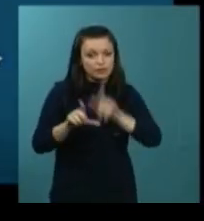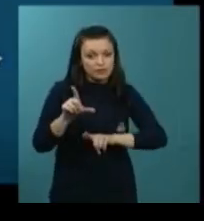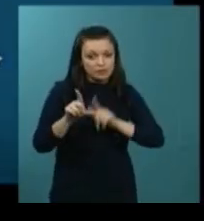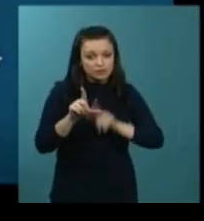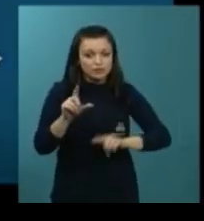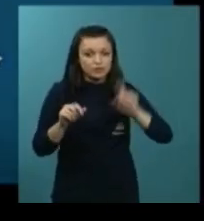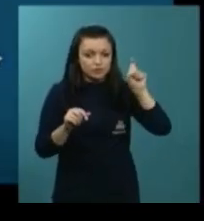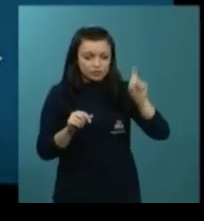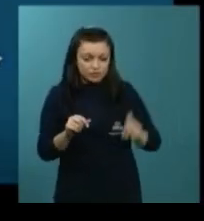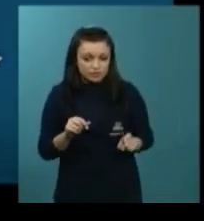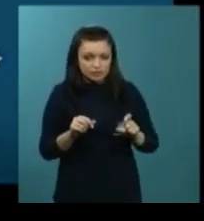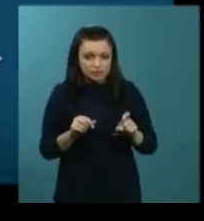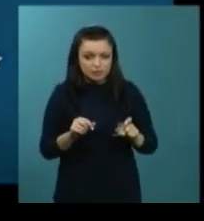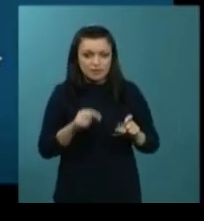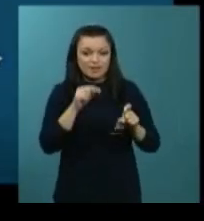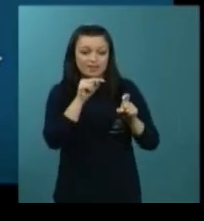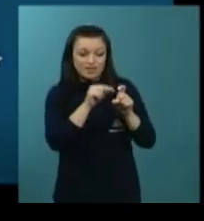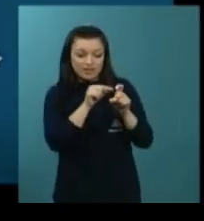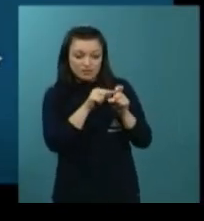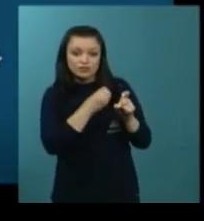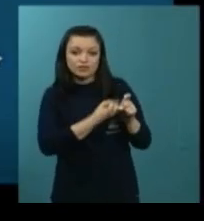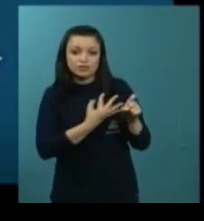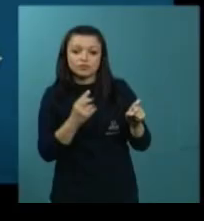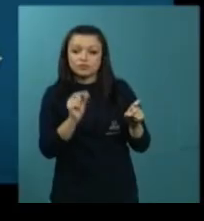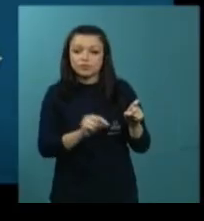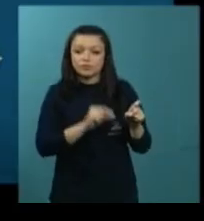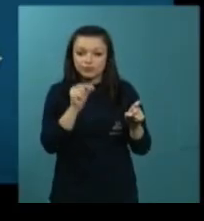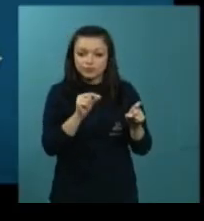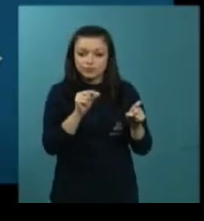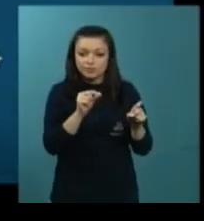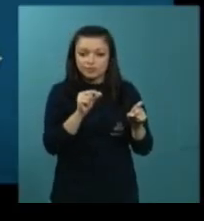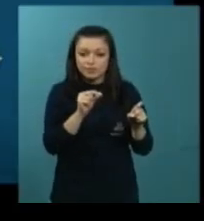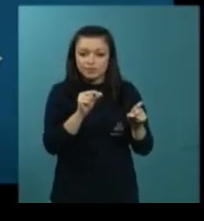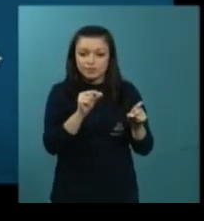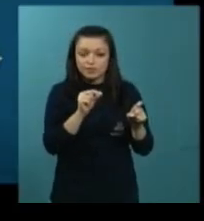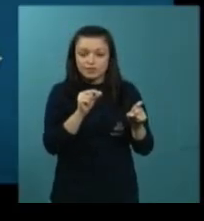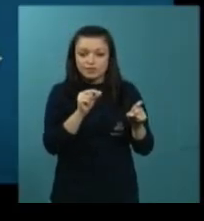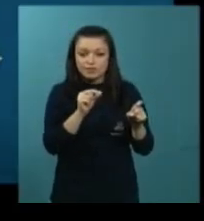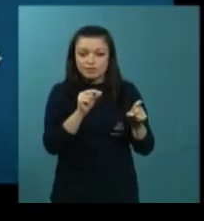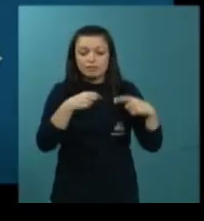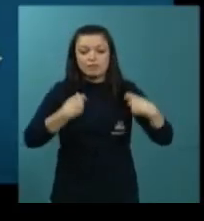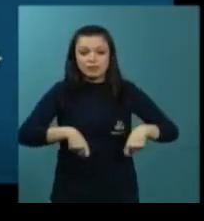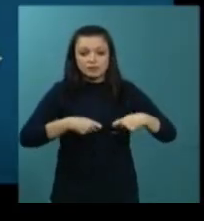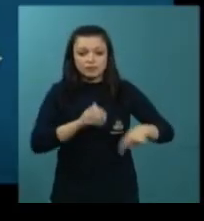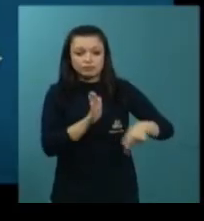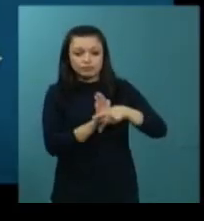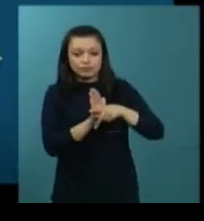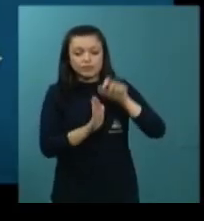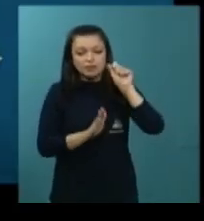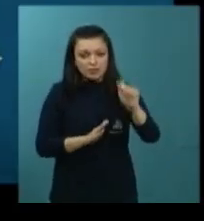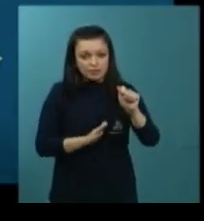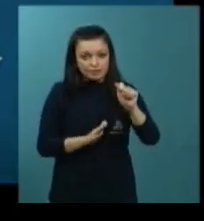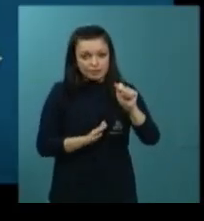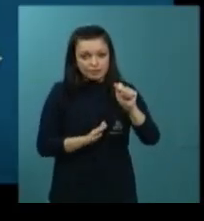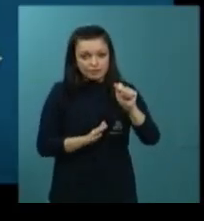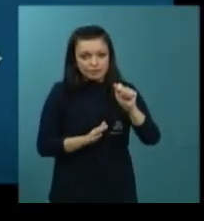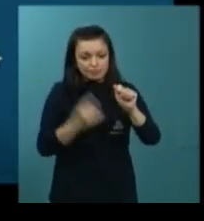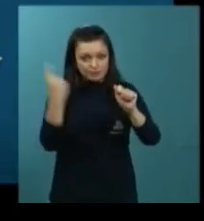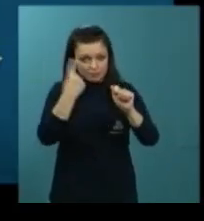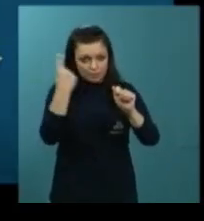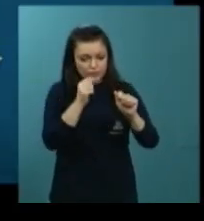elementos X, tal que esse X pertence ao primeiro,